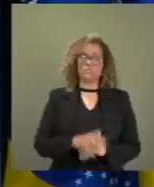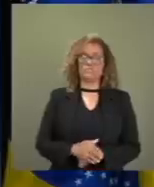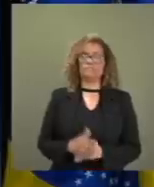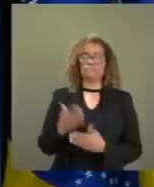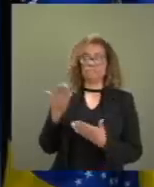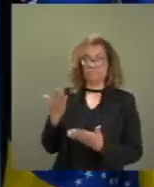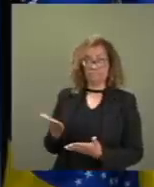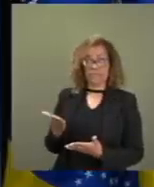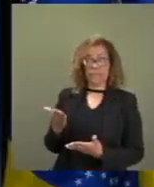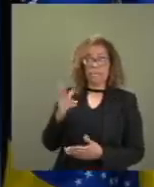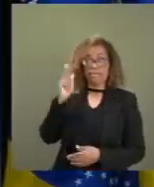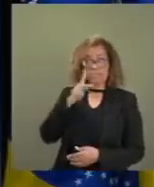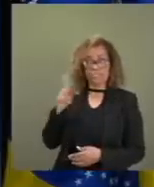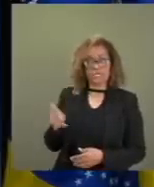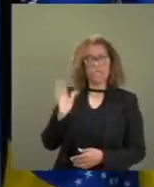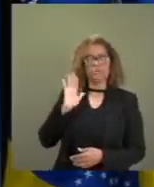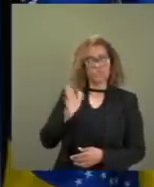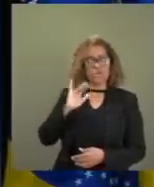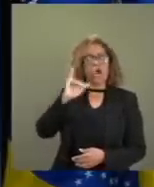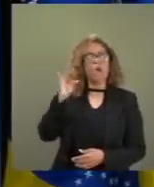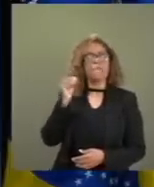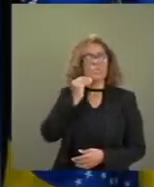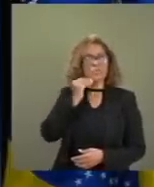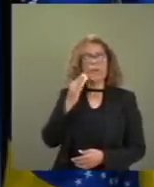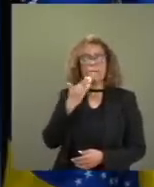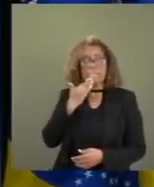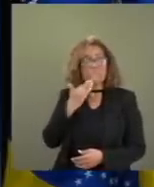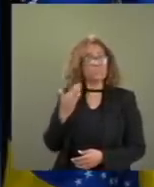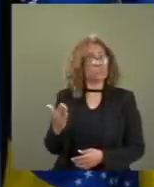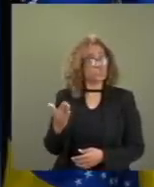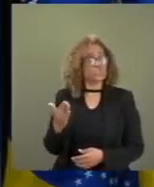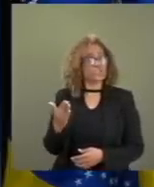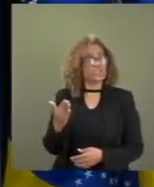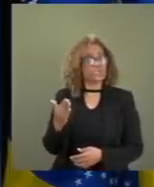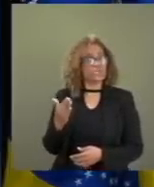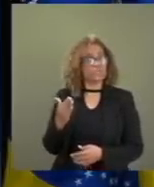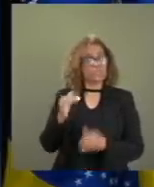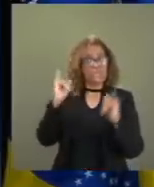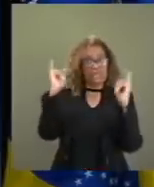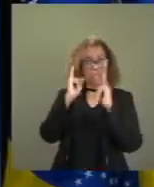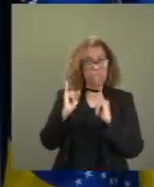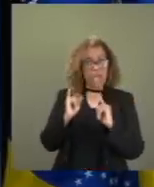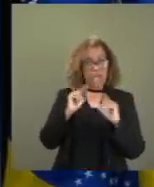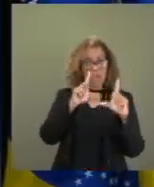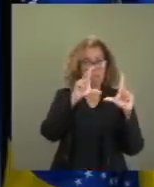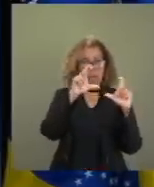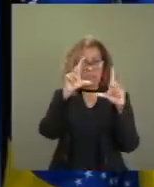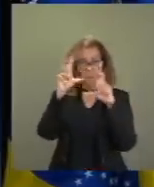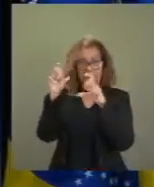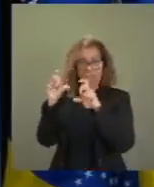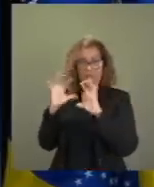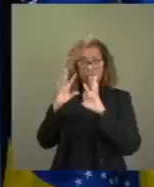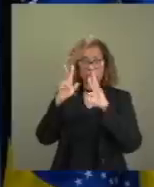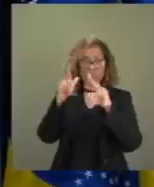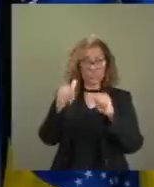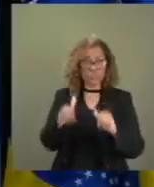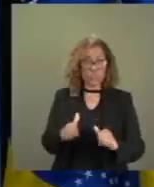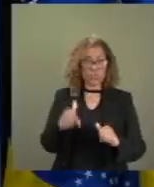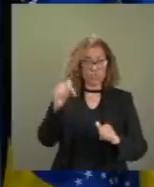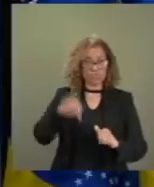tive a oportunidade de pedir ao Senhor sobre as imagens dessa casa